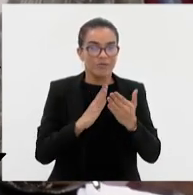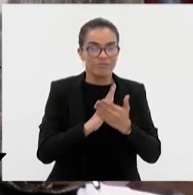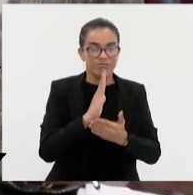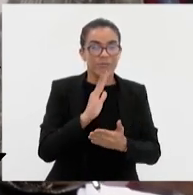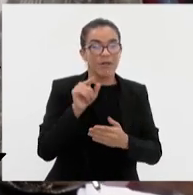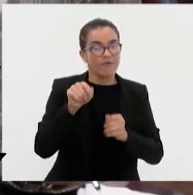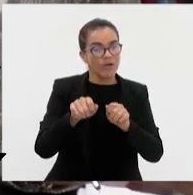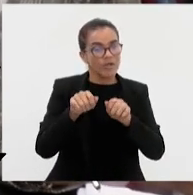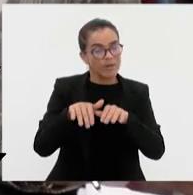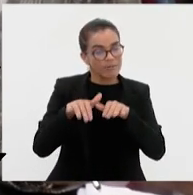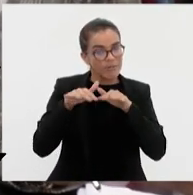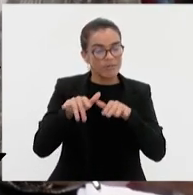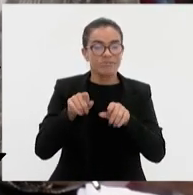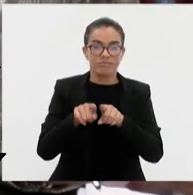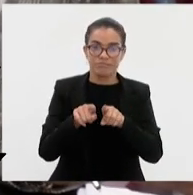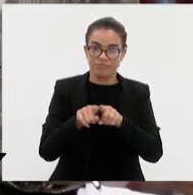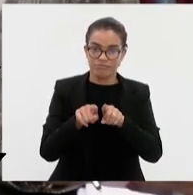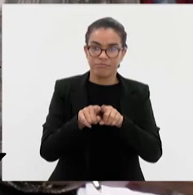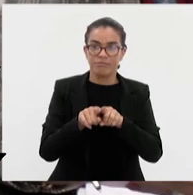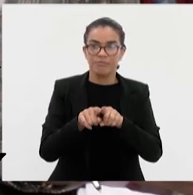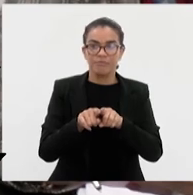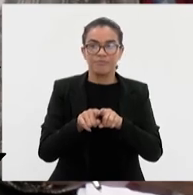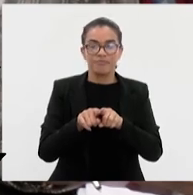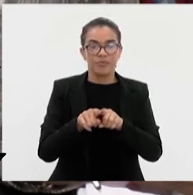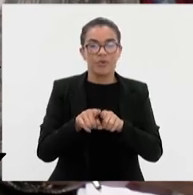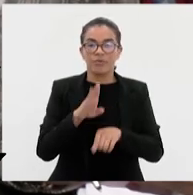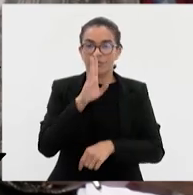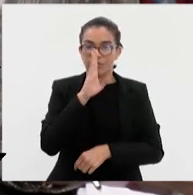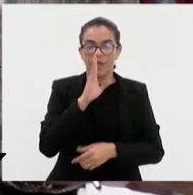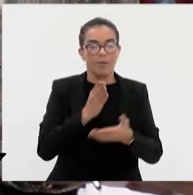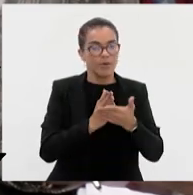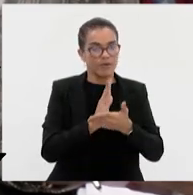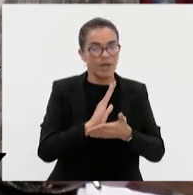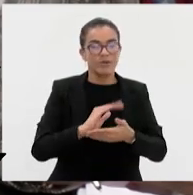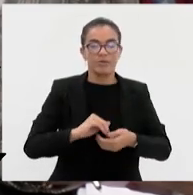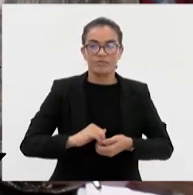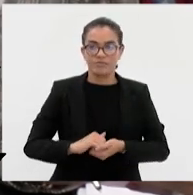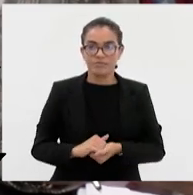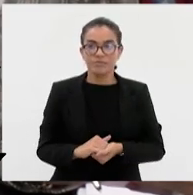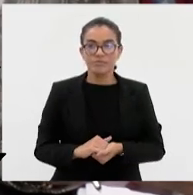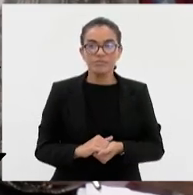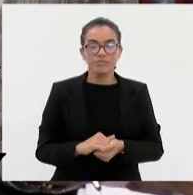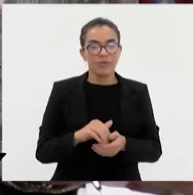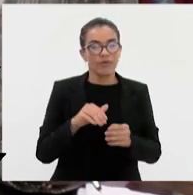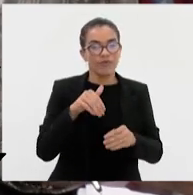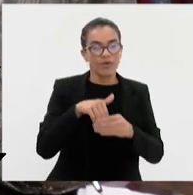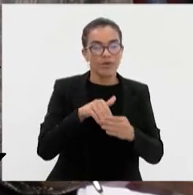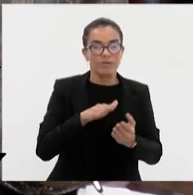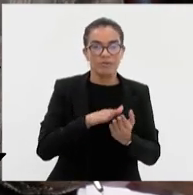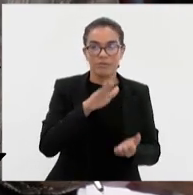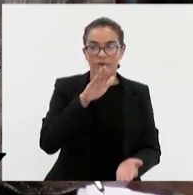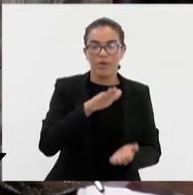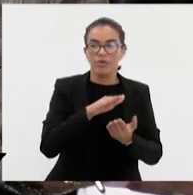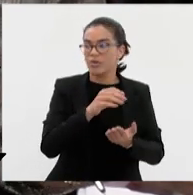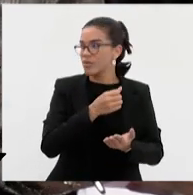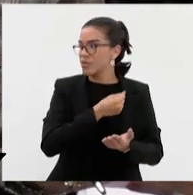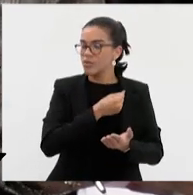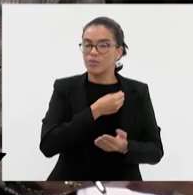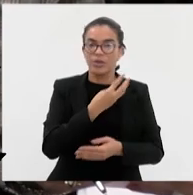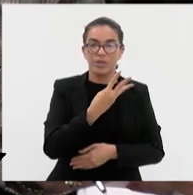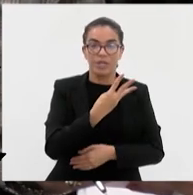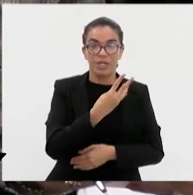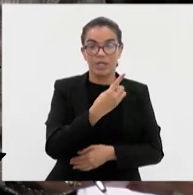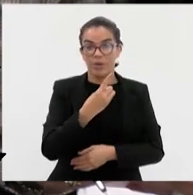plenário, os que aprovam que nós possamos votar em bloco, permaneçam como estão, aprovado. Então, votando em bloco os itens de